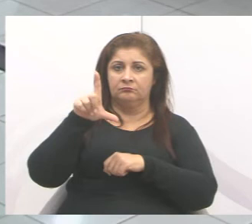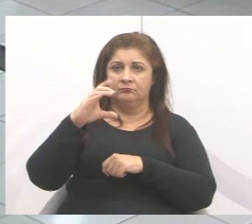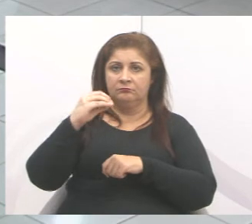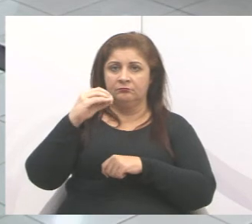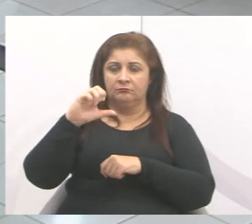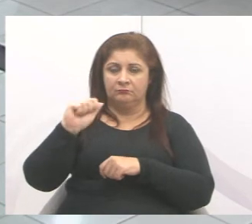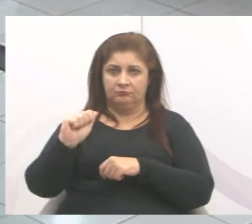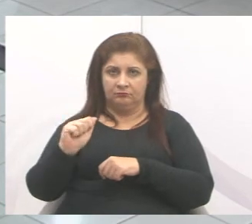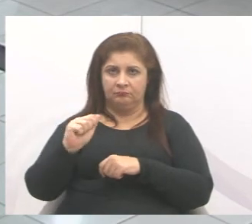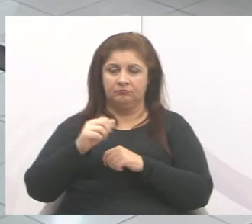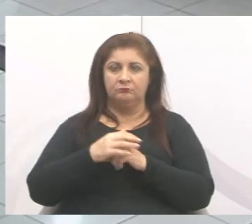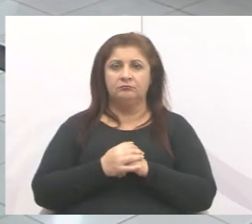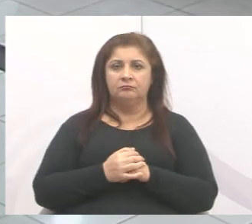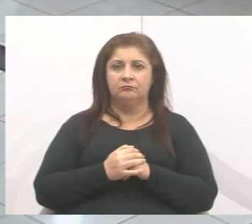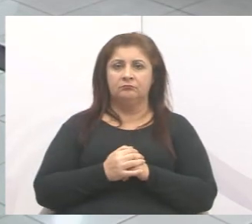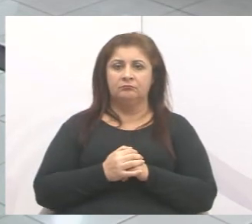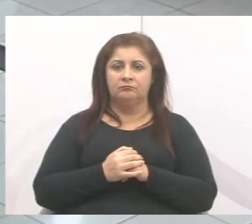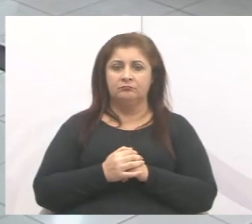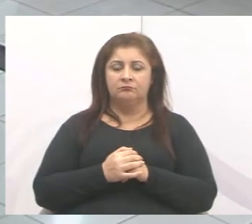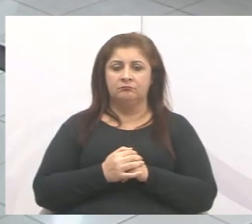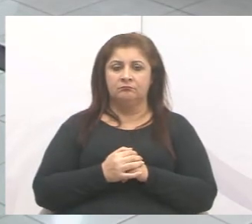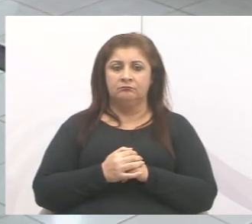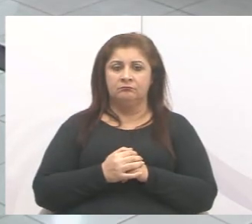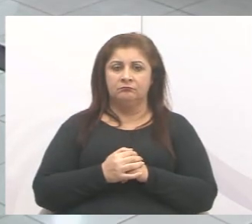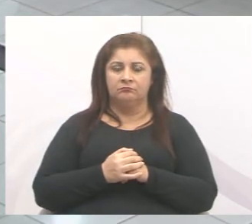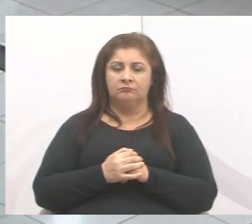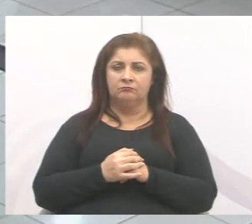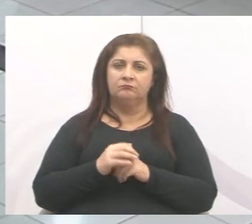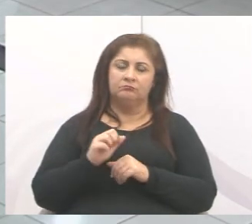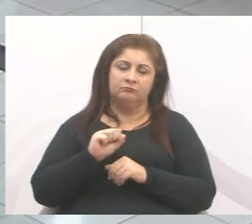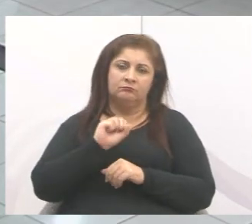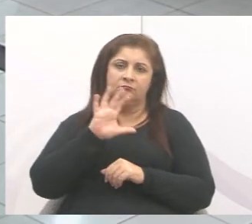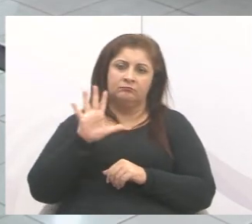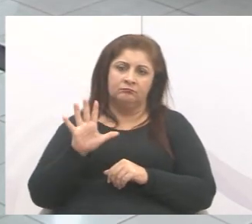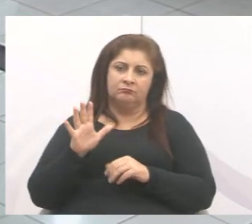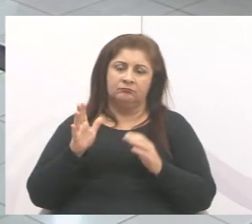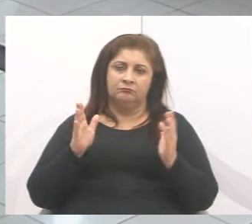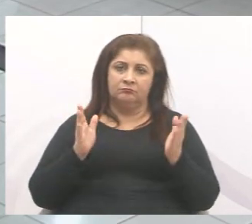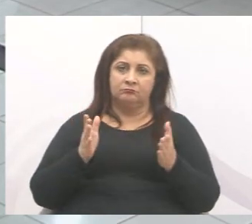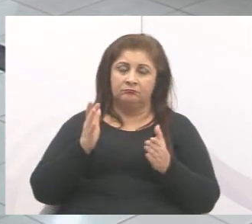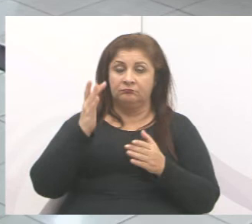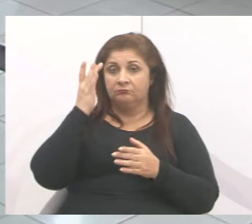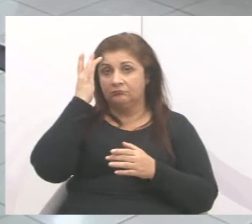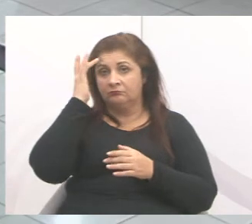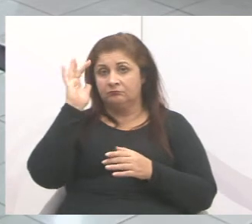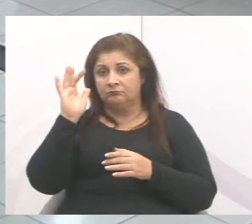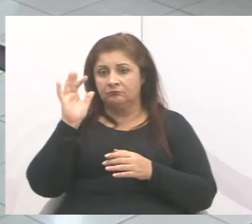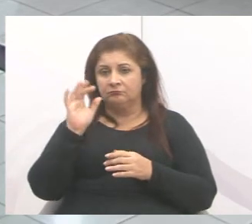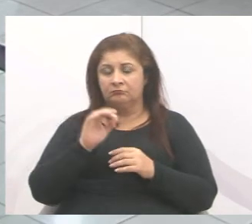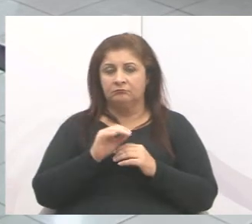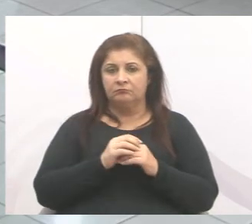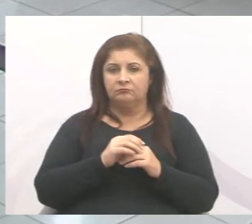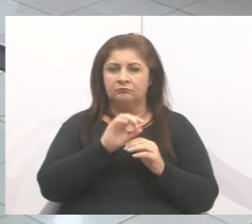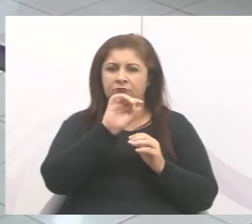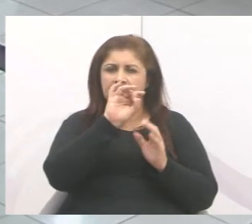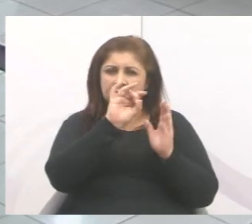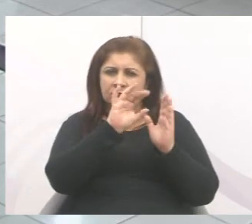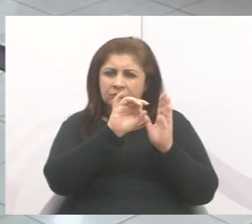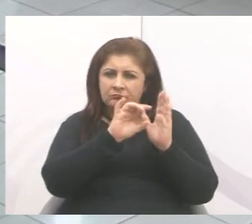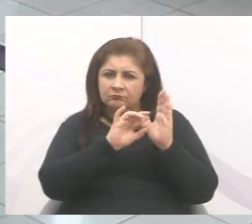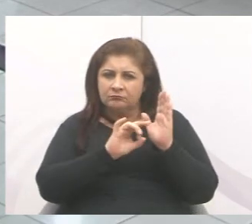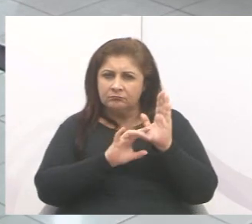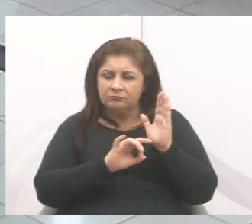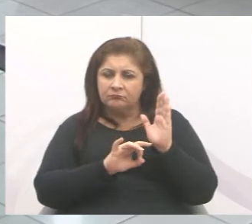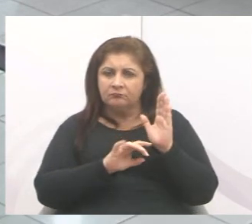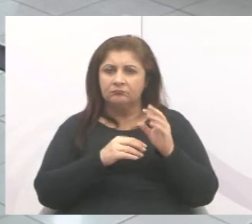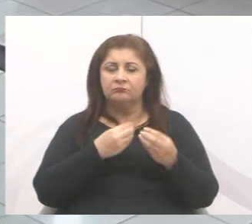para 2022 e, é claro, no momento não dá para saber item por item como